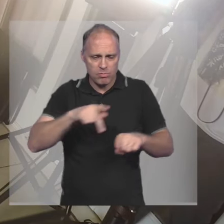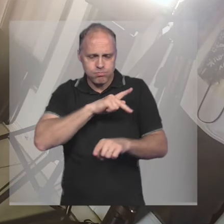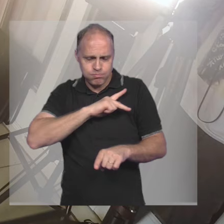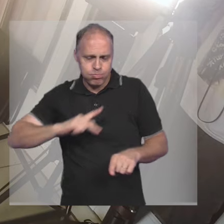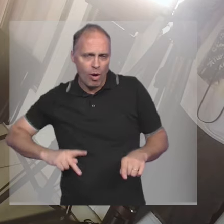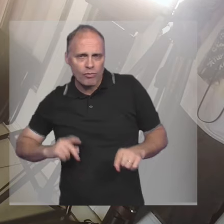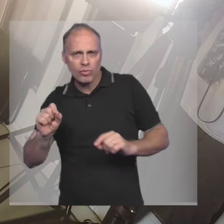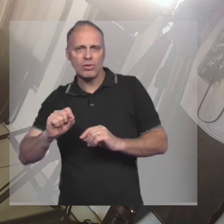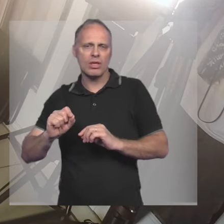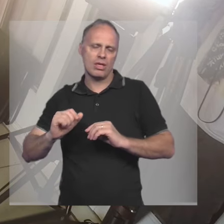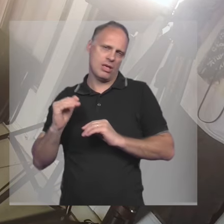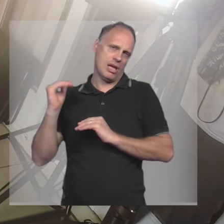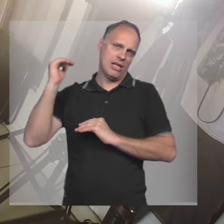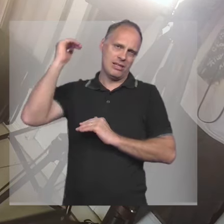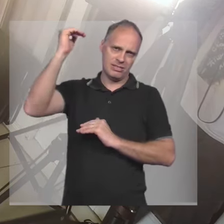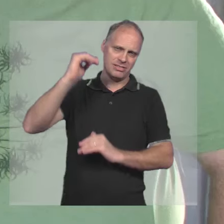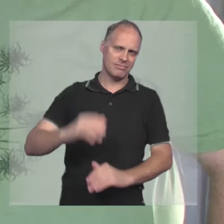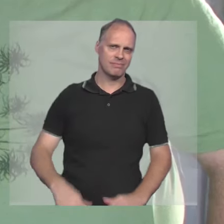do que consumido pela ponta.